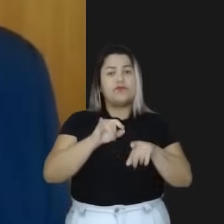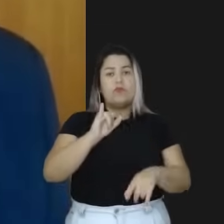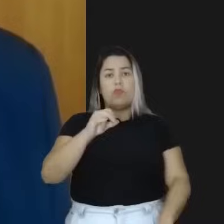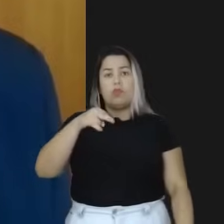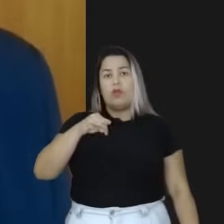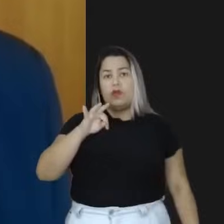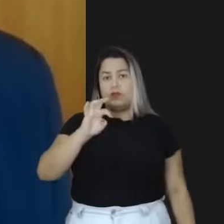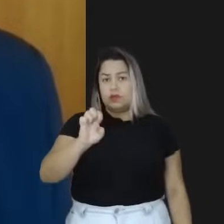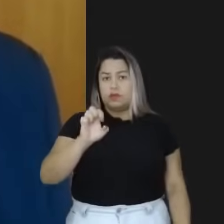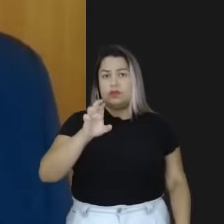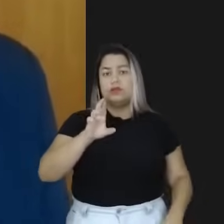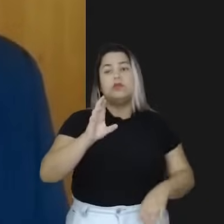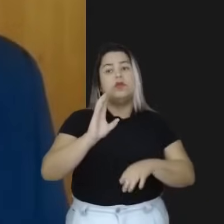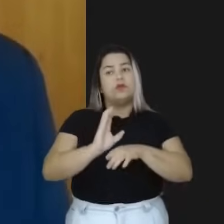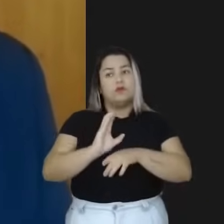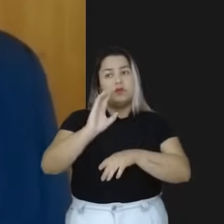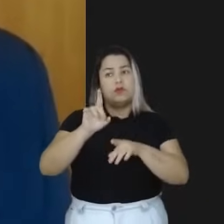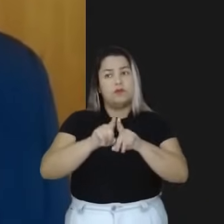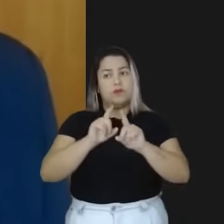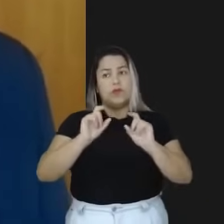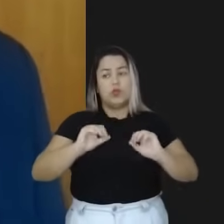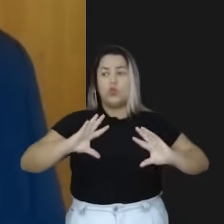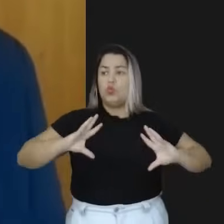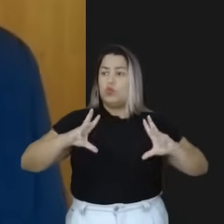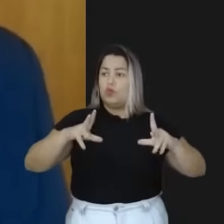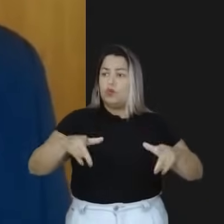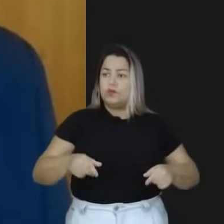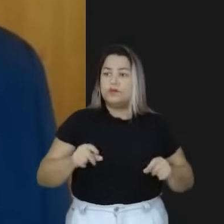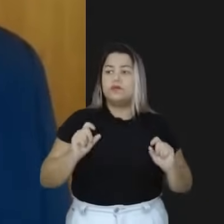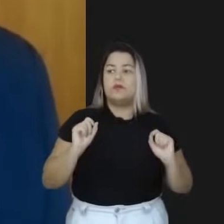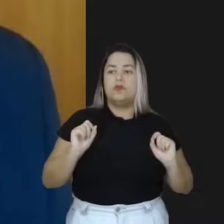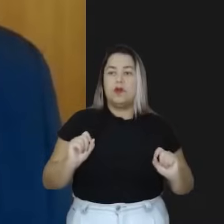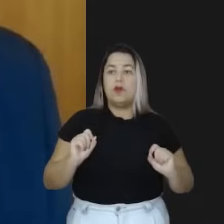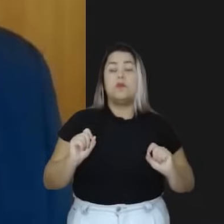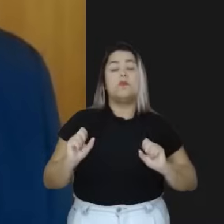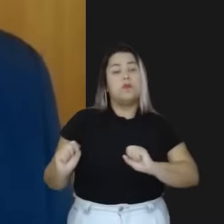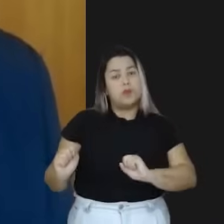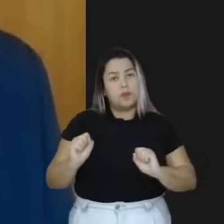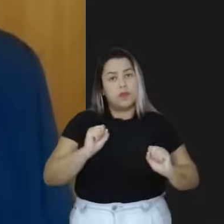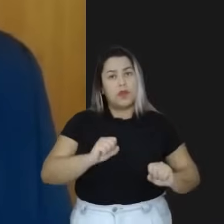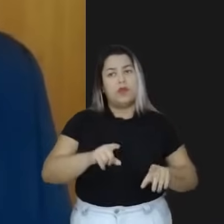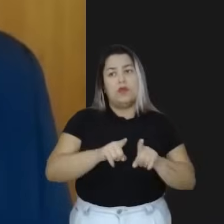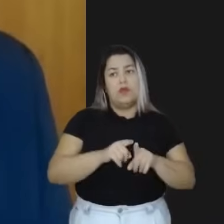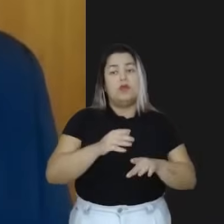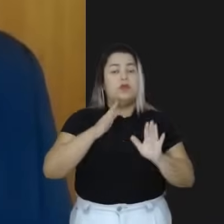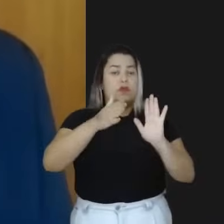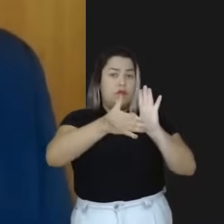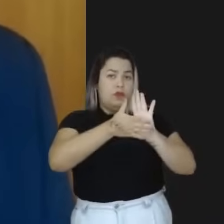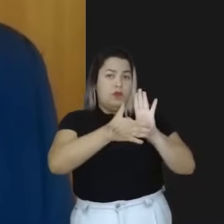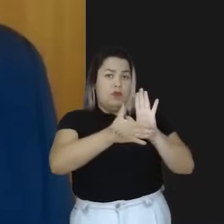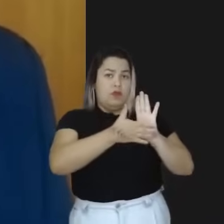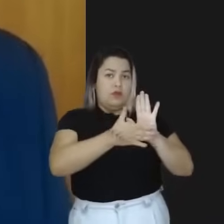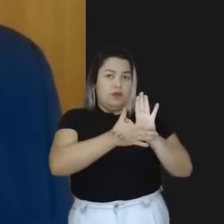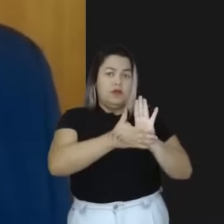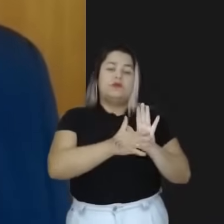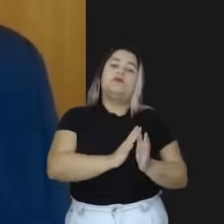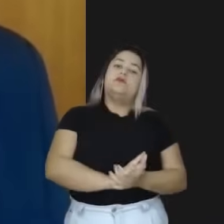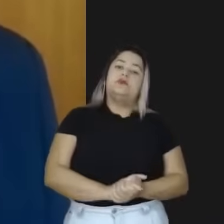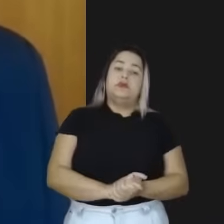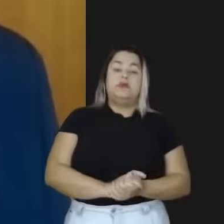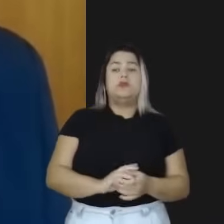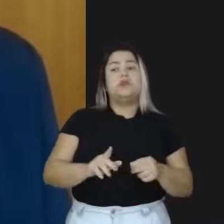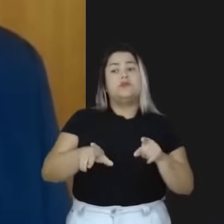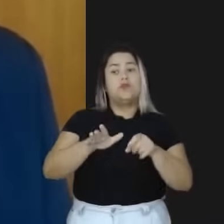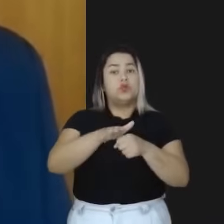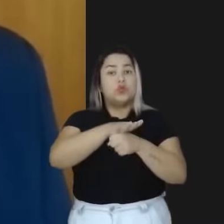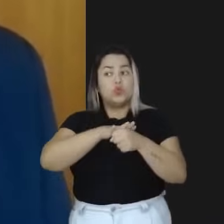Interconselhos, que também é uma valorização da democracia, do retorno dos conselhos, também participaram da elaboração dessa proposta. Ela vem recheada